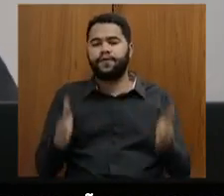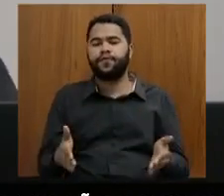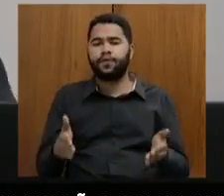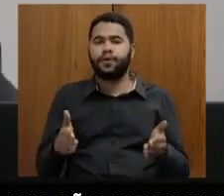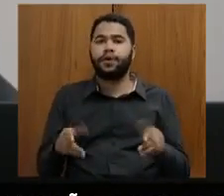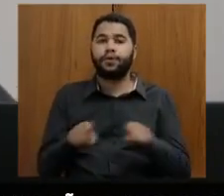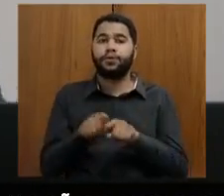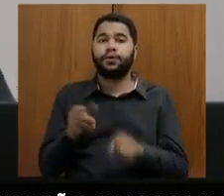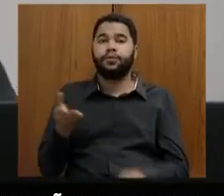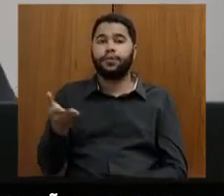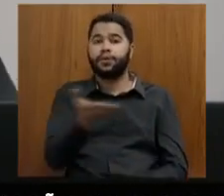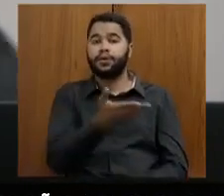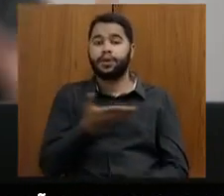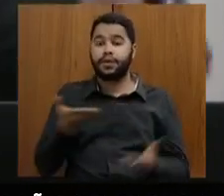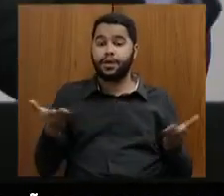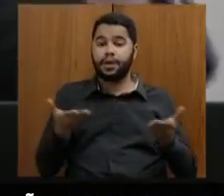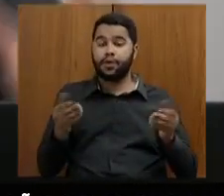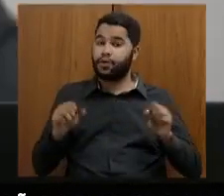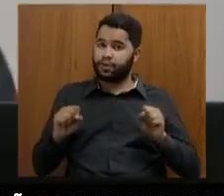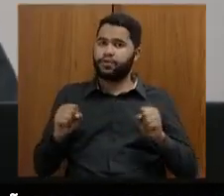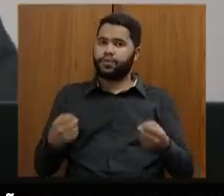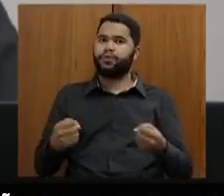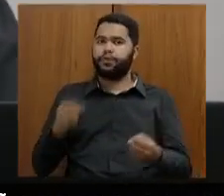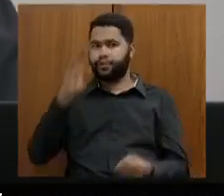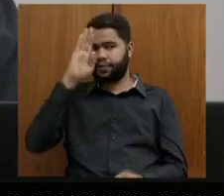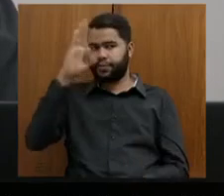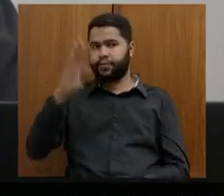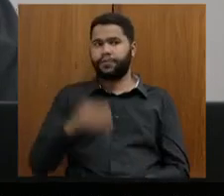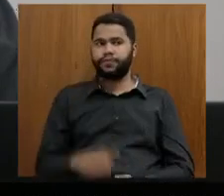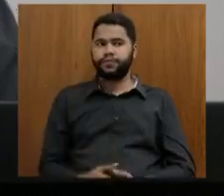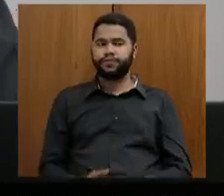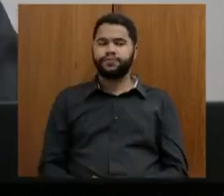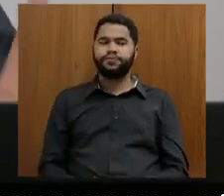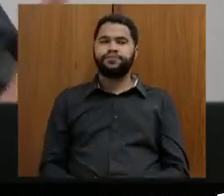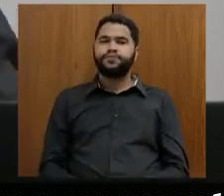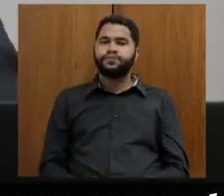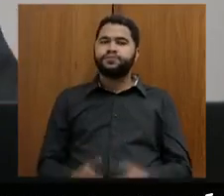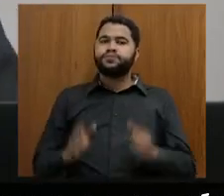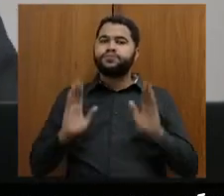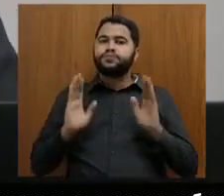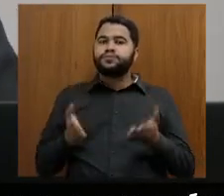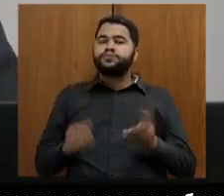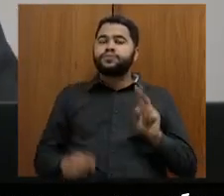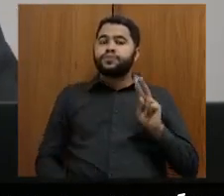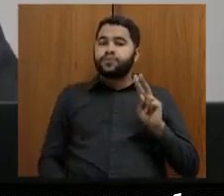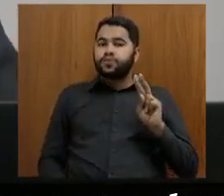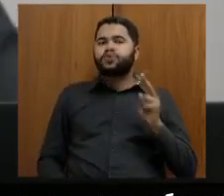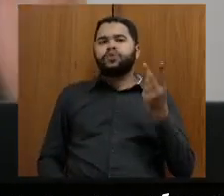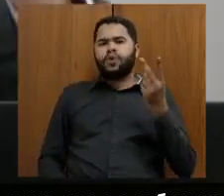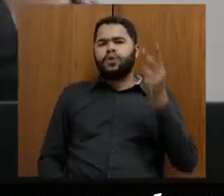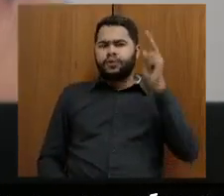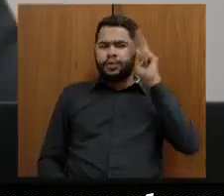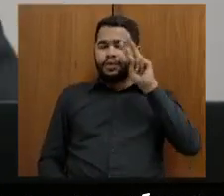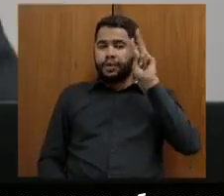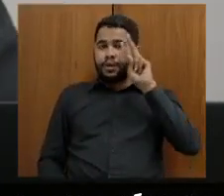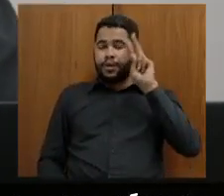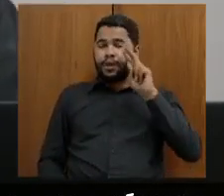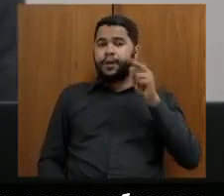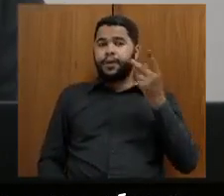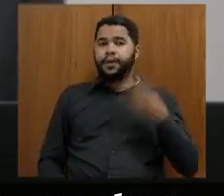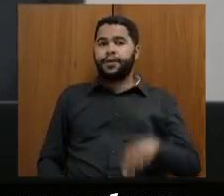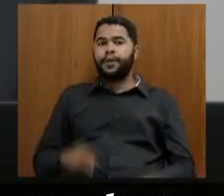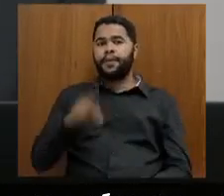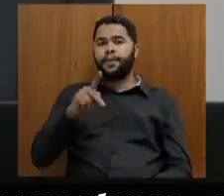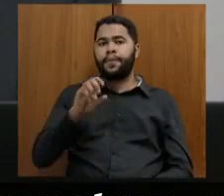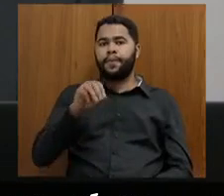nossa preocupação é o kit segurança nós tivemos aqui o Episódio de Dois episódios Deputado João Leite que devem ser lembrados ou aqui